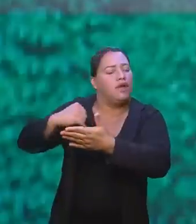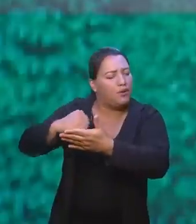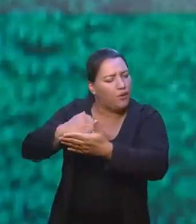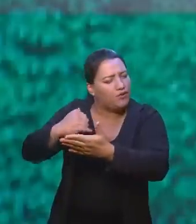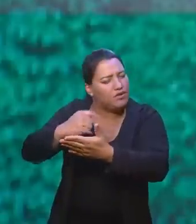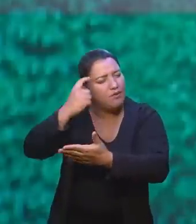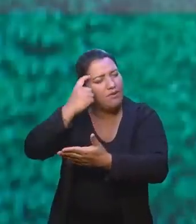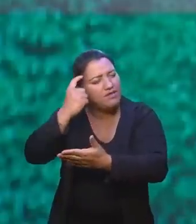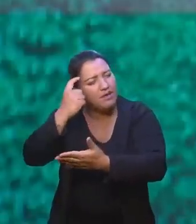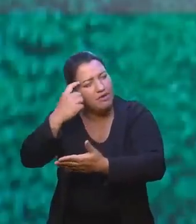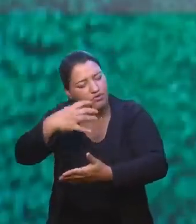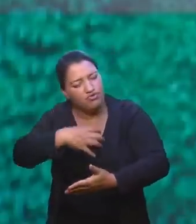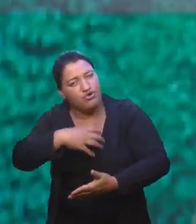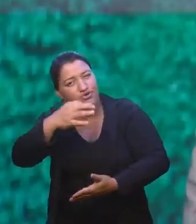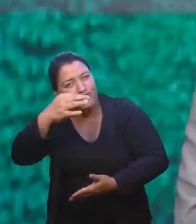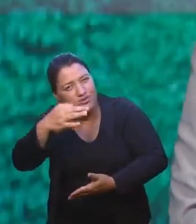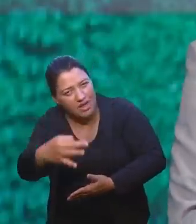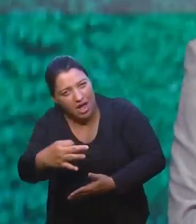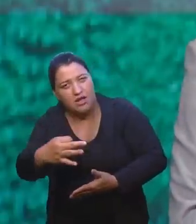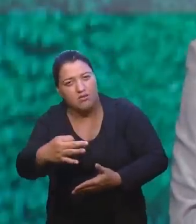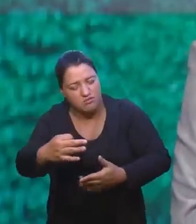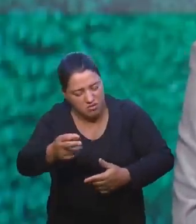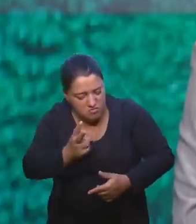dessa forma, insiste nisso.